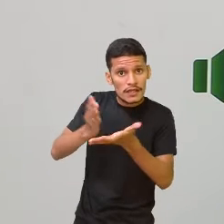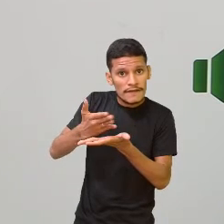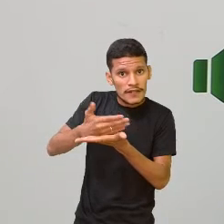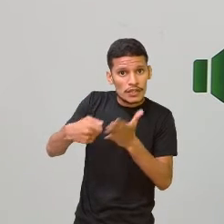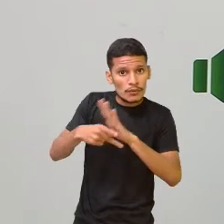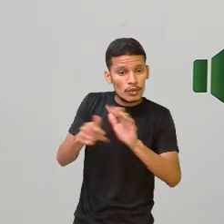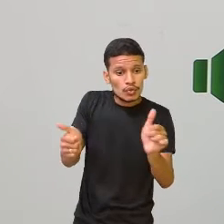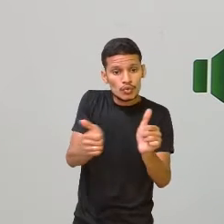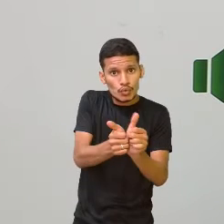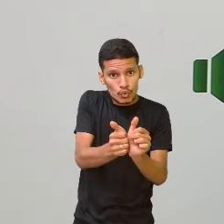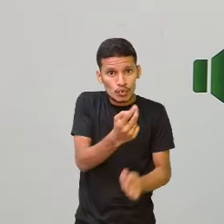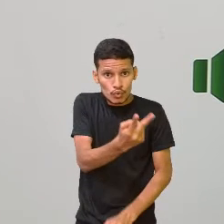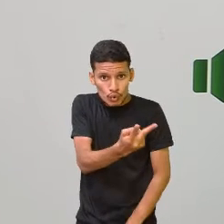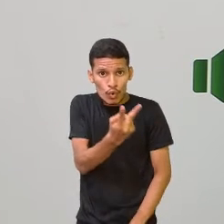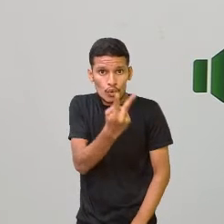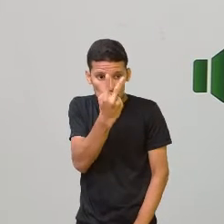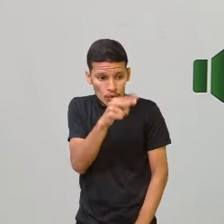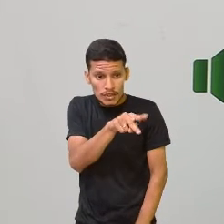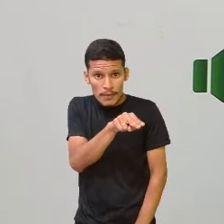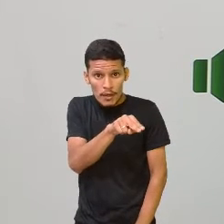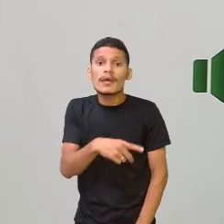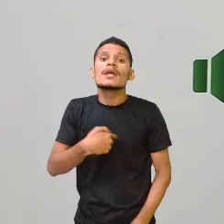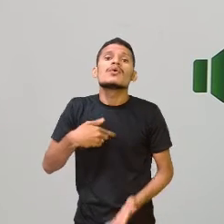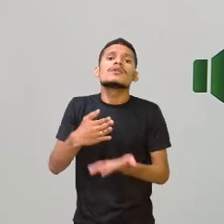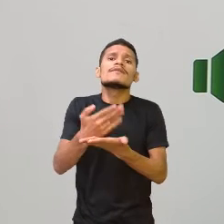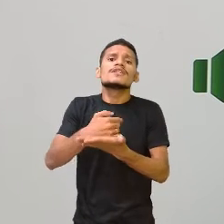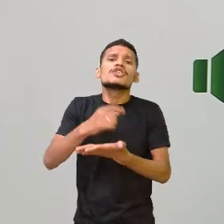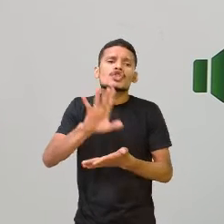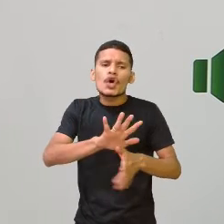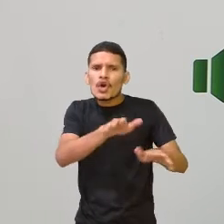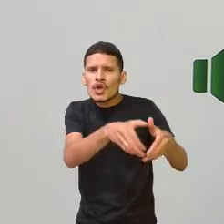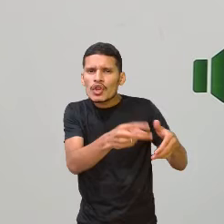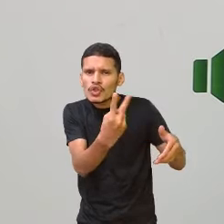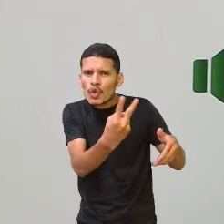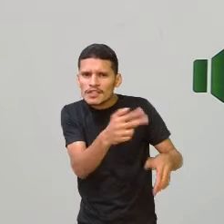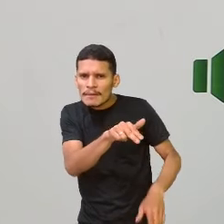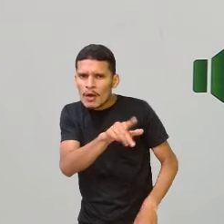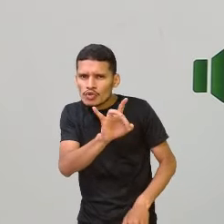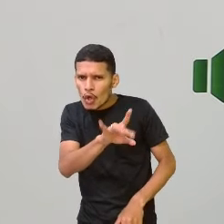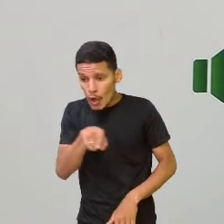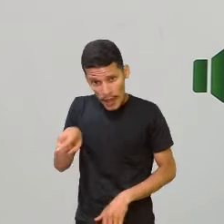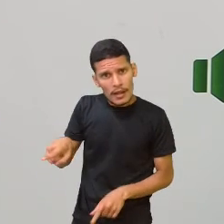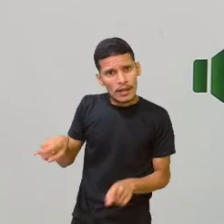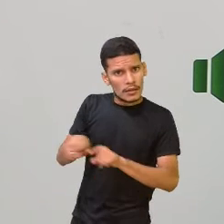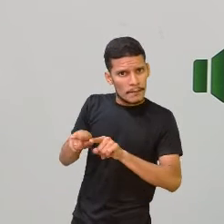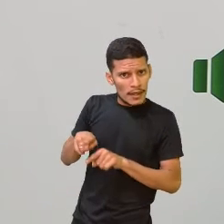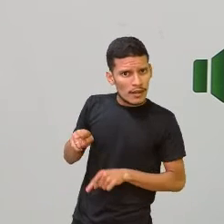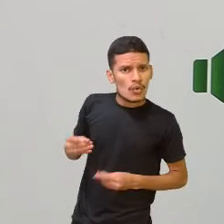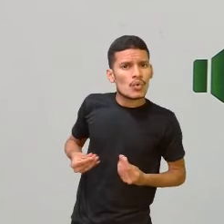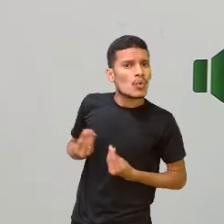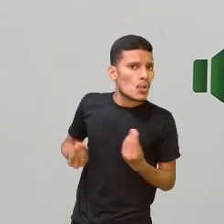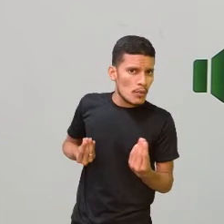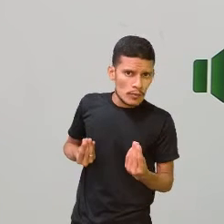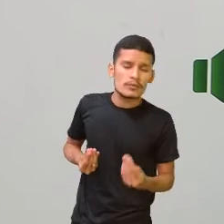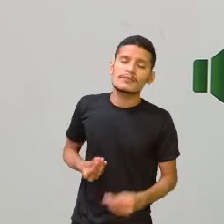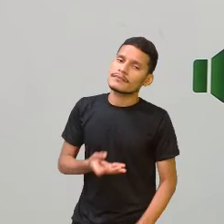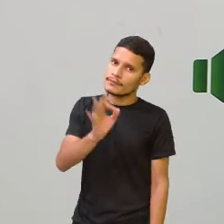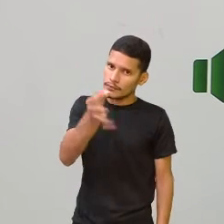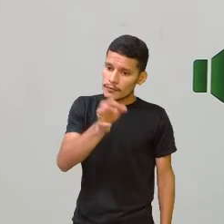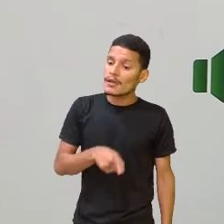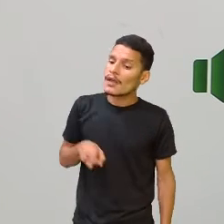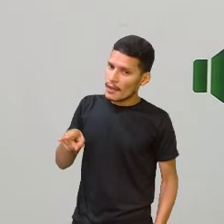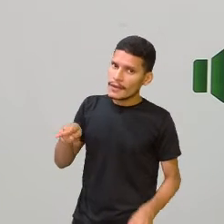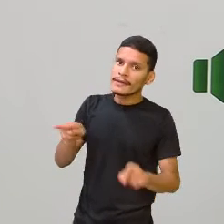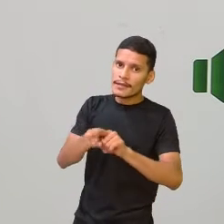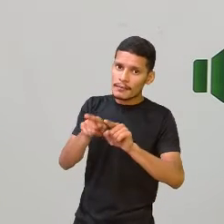quanto, quinto ano? Eu só vou dividir para os irmãos ou ela vai estar inserida nisso? Com certeza ela